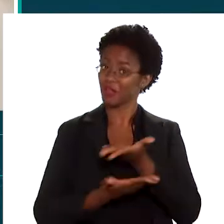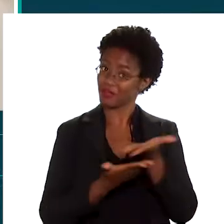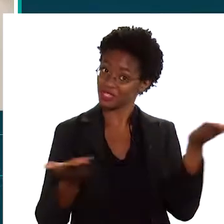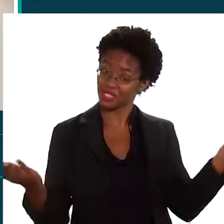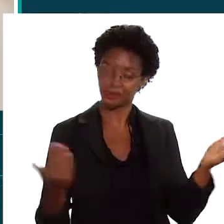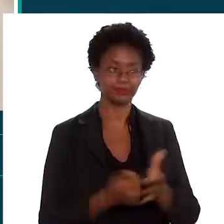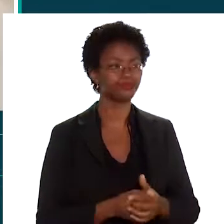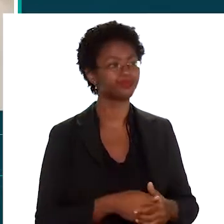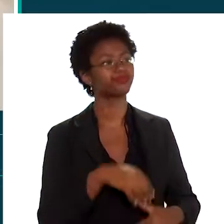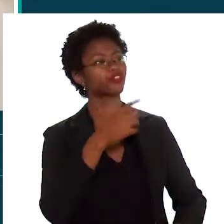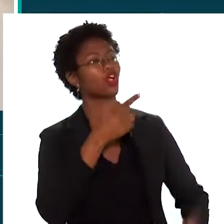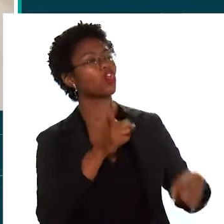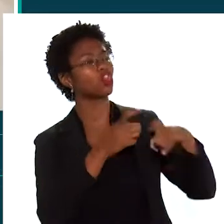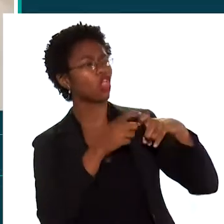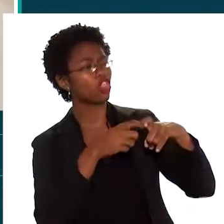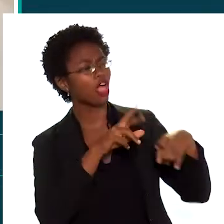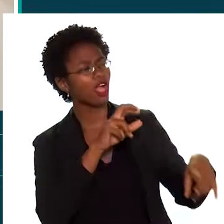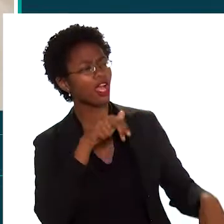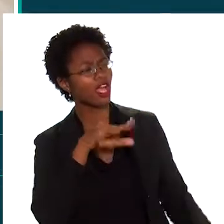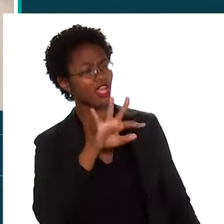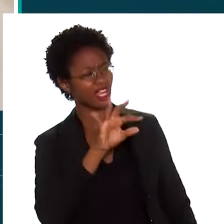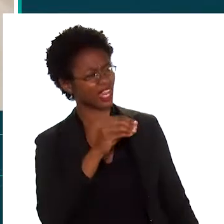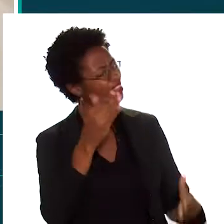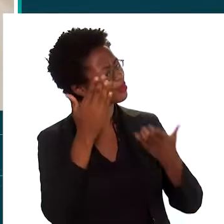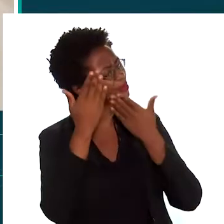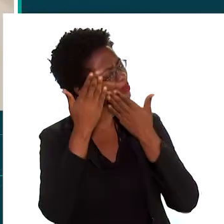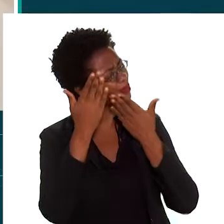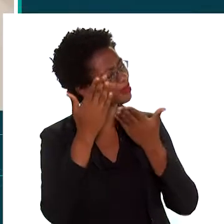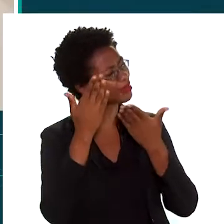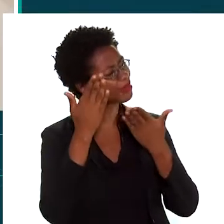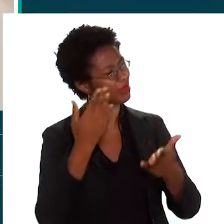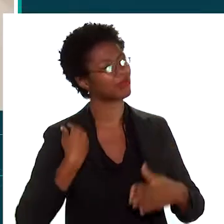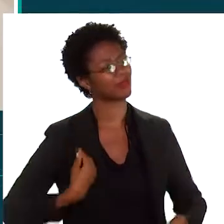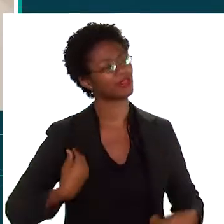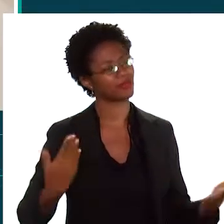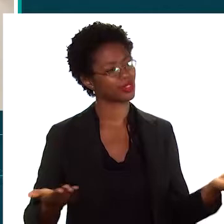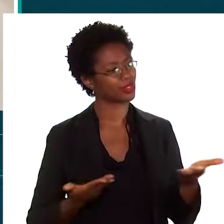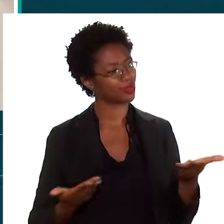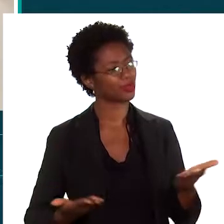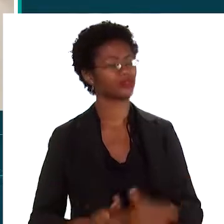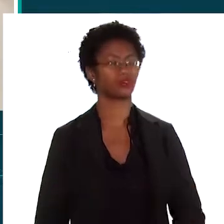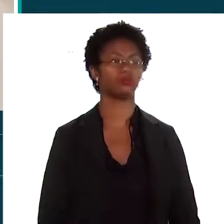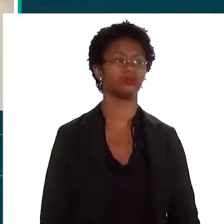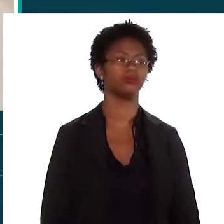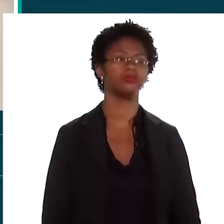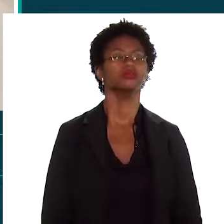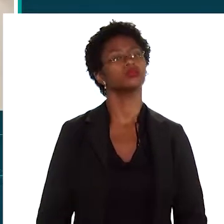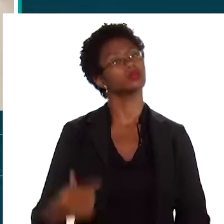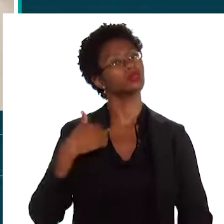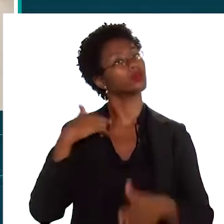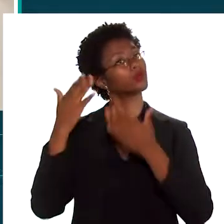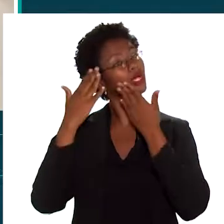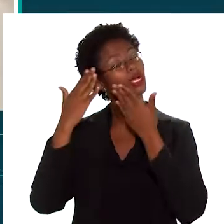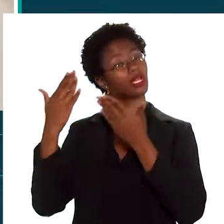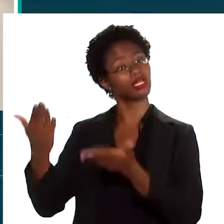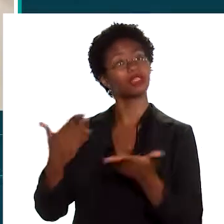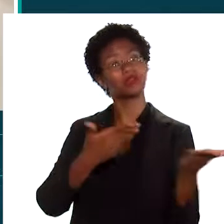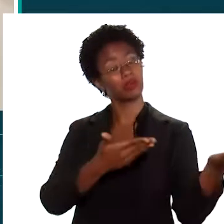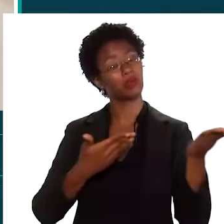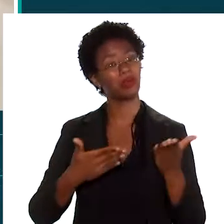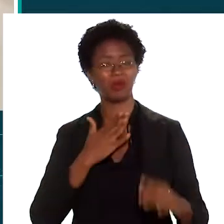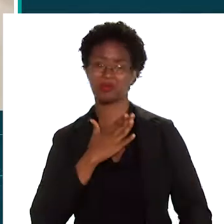com vocês. Doutor Renato, muitíssimo obrigado pela sua participação aqui hoje. Obrigado